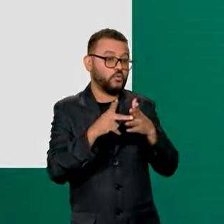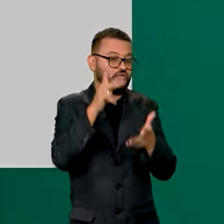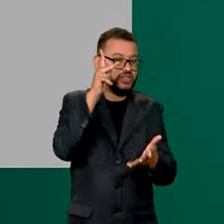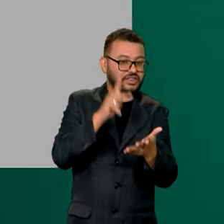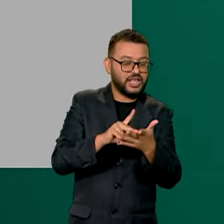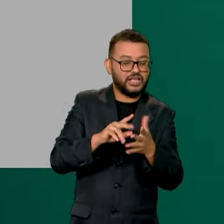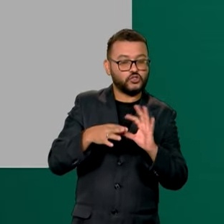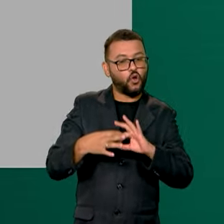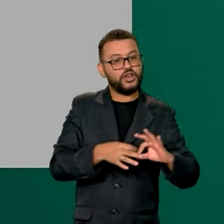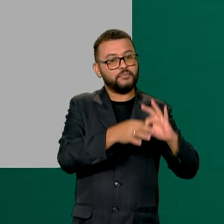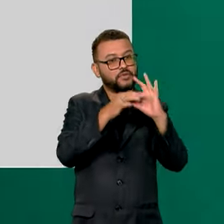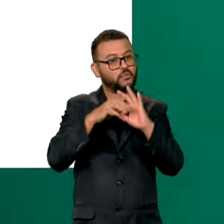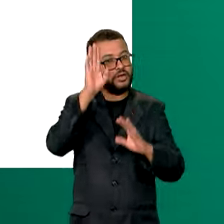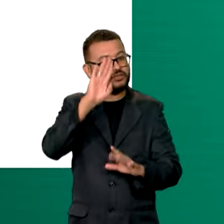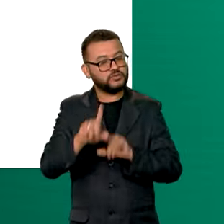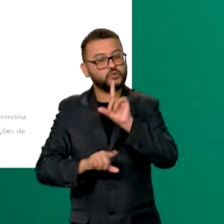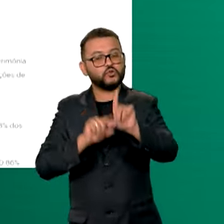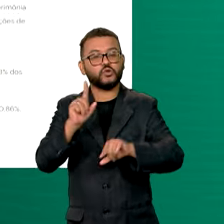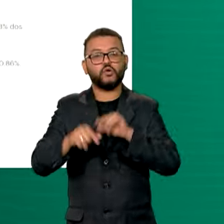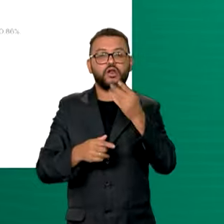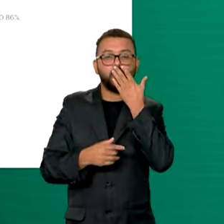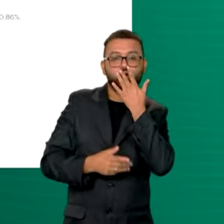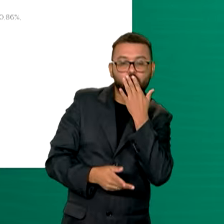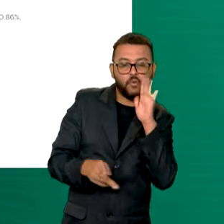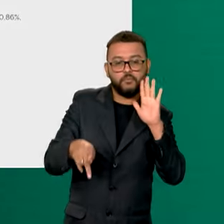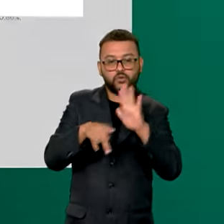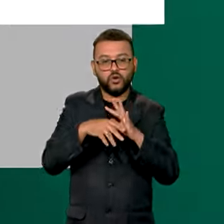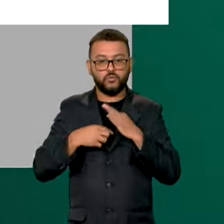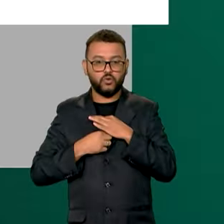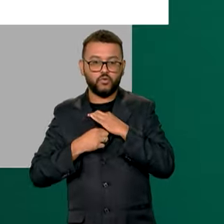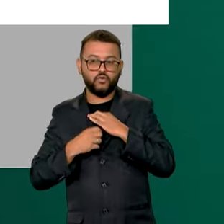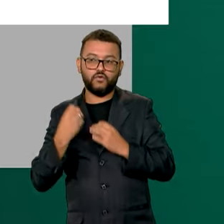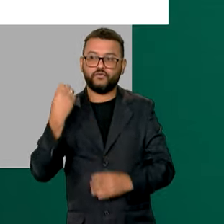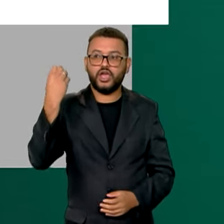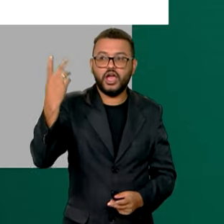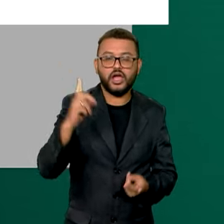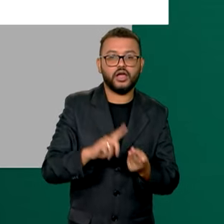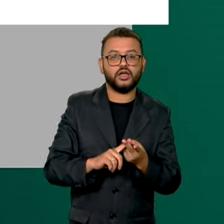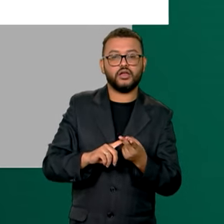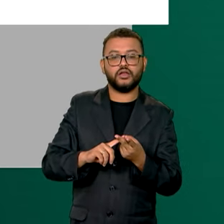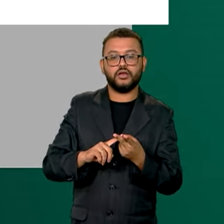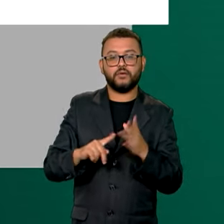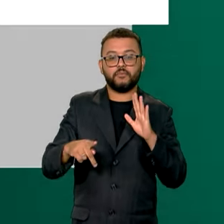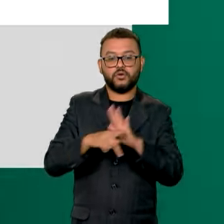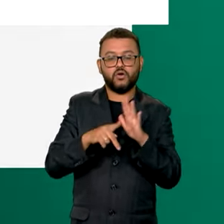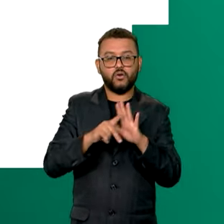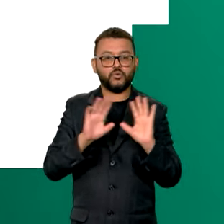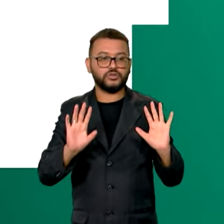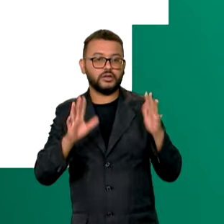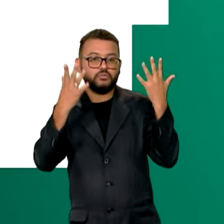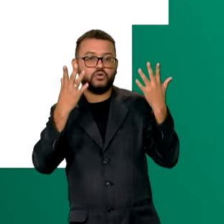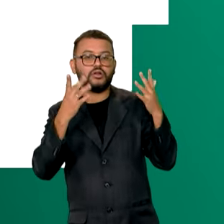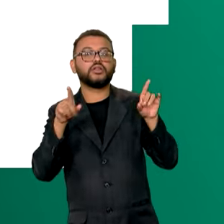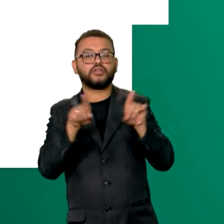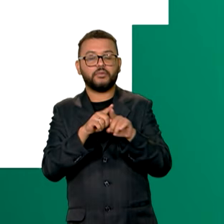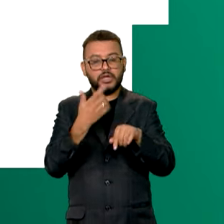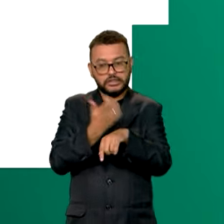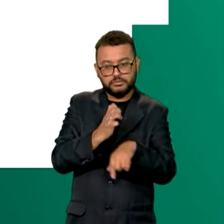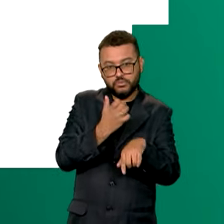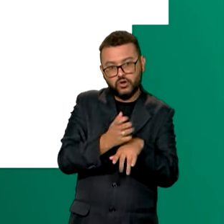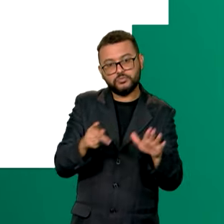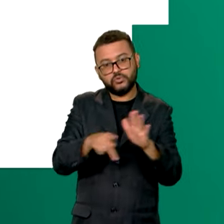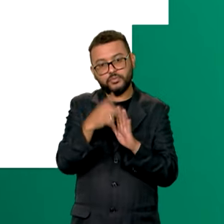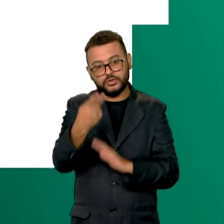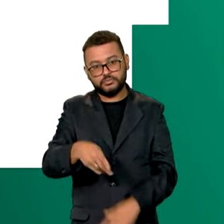Olímpico do Brasil, que escolhe e fornece as roupas de viagem, desfile, cerimônia e treinos dos